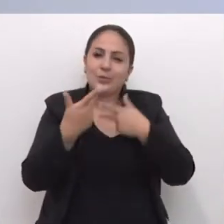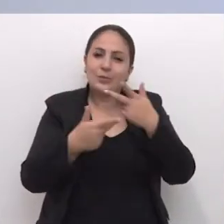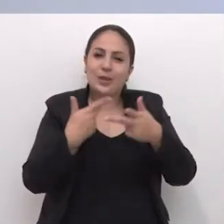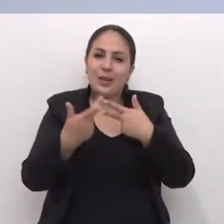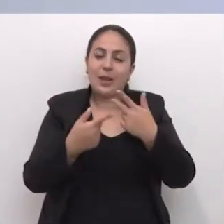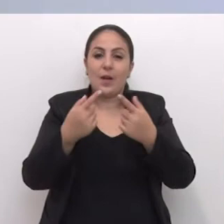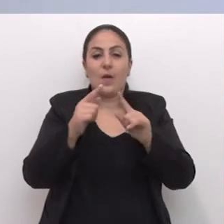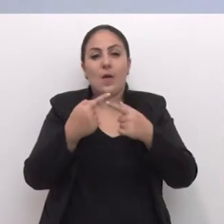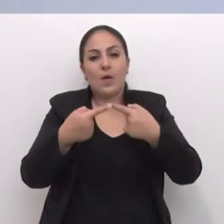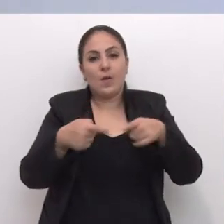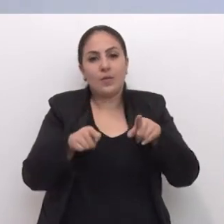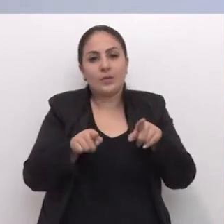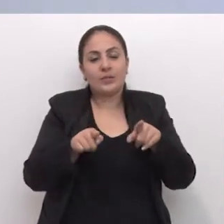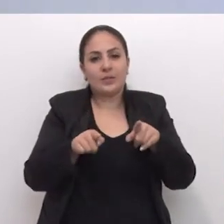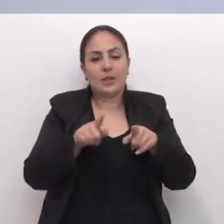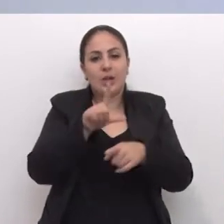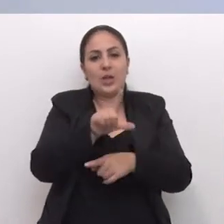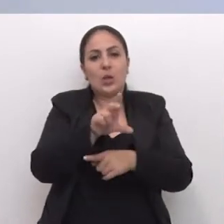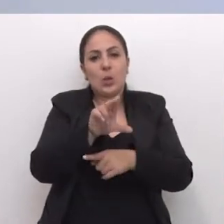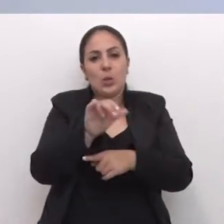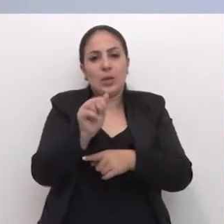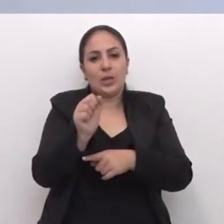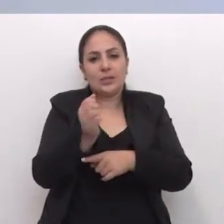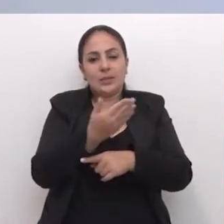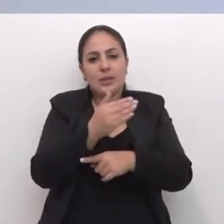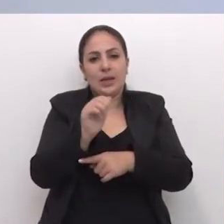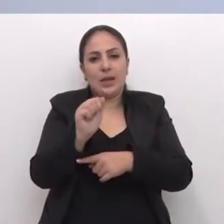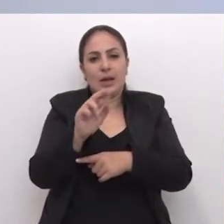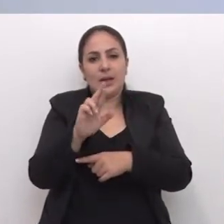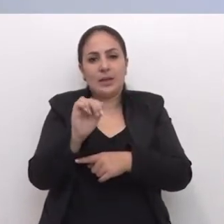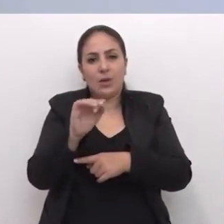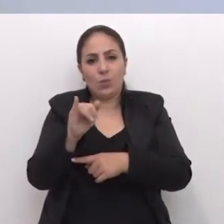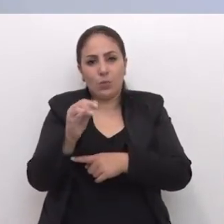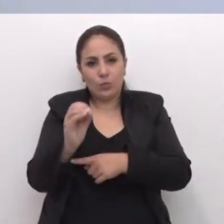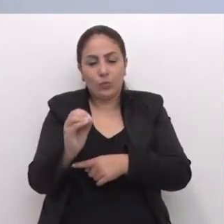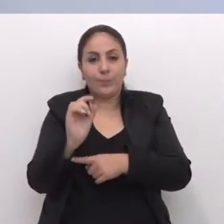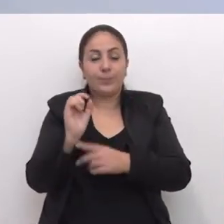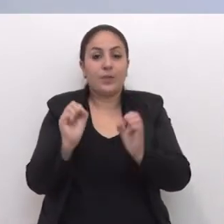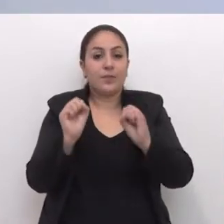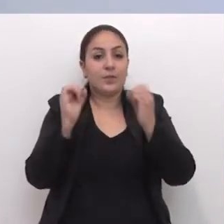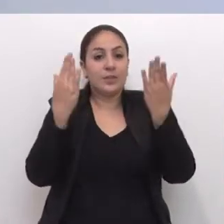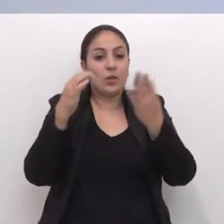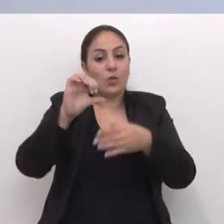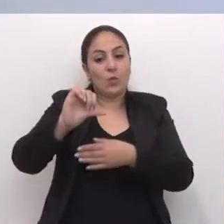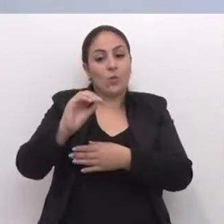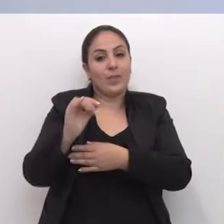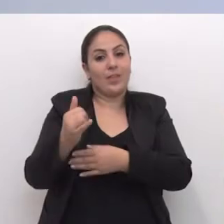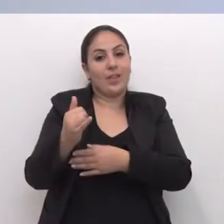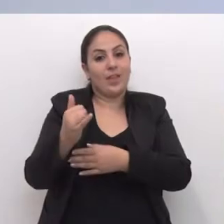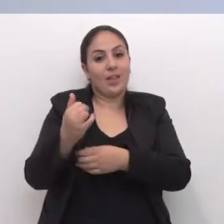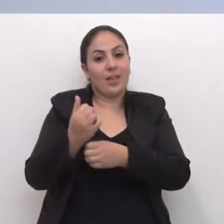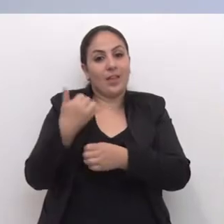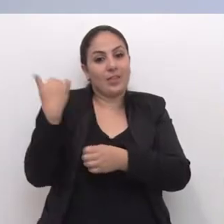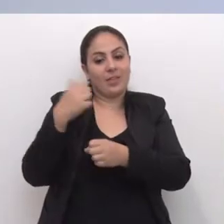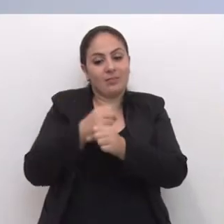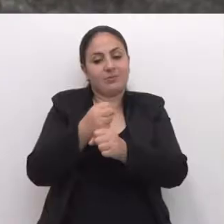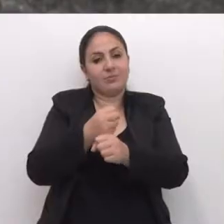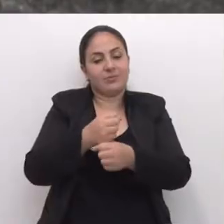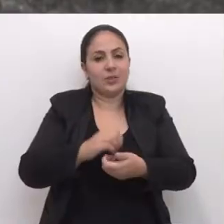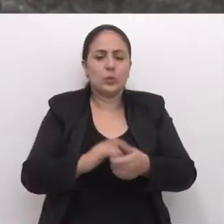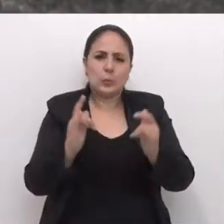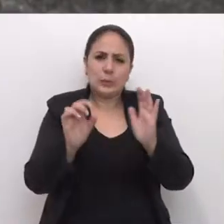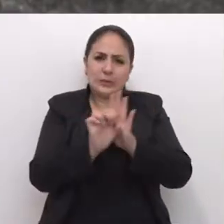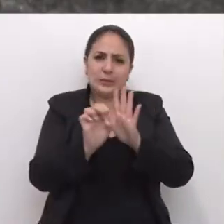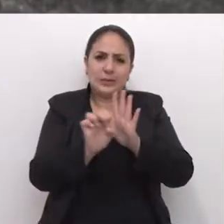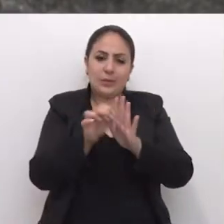Nós estamos falando da Fundação Beneficente Lucas Araújo, que em sessão solene comemorou 90 anos.